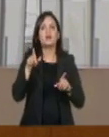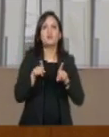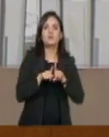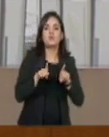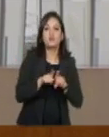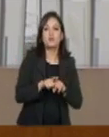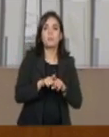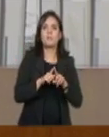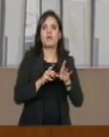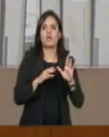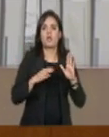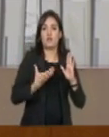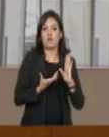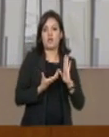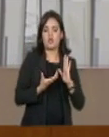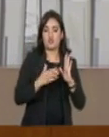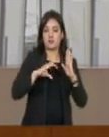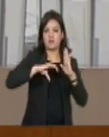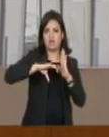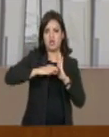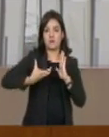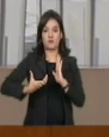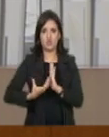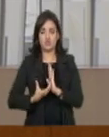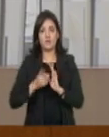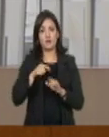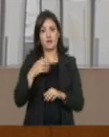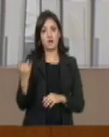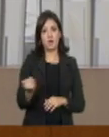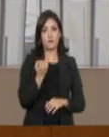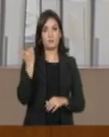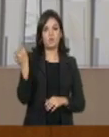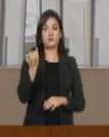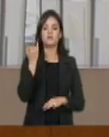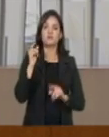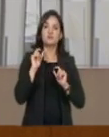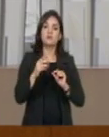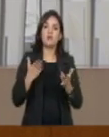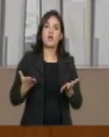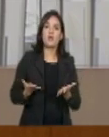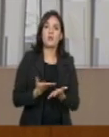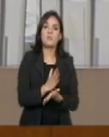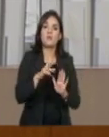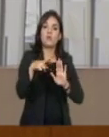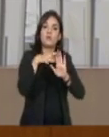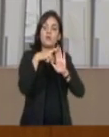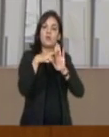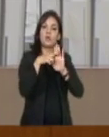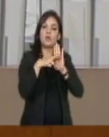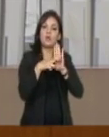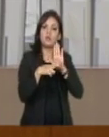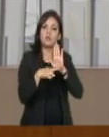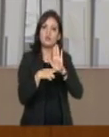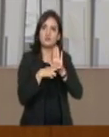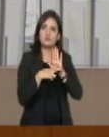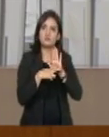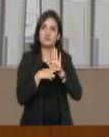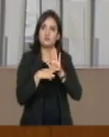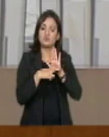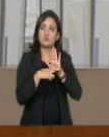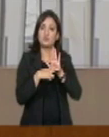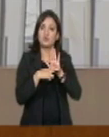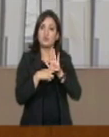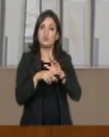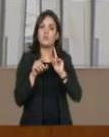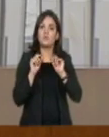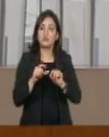Rodrigo Maia, que era importante se aprovar uma norma em que se parasse a prescrição a